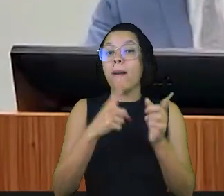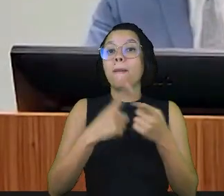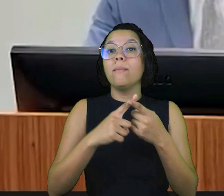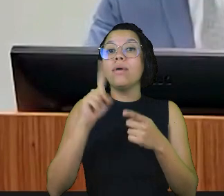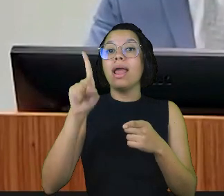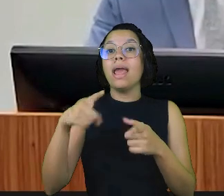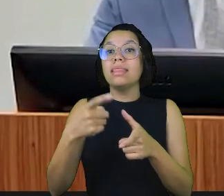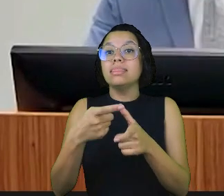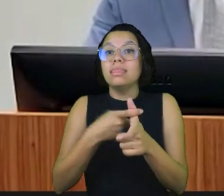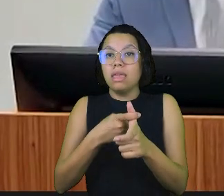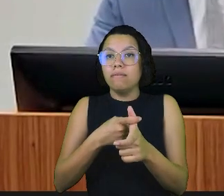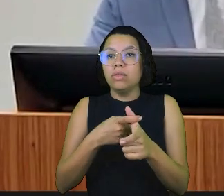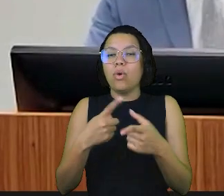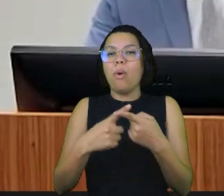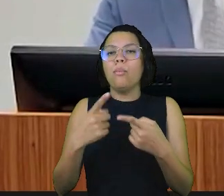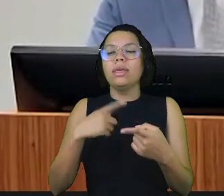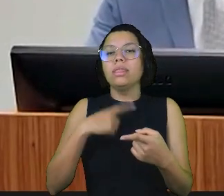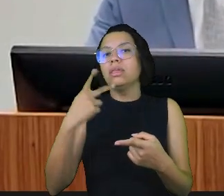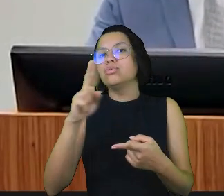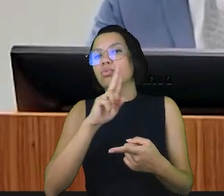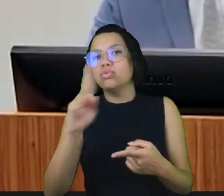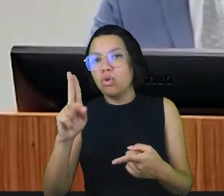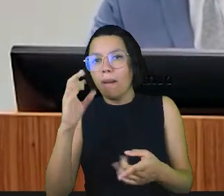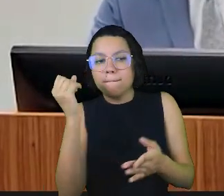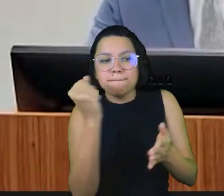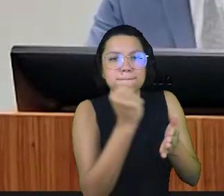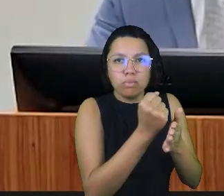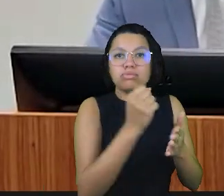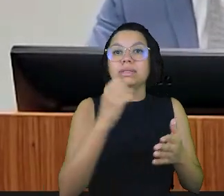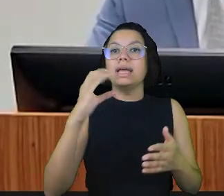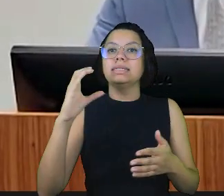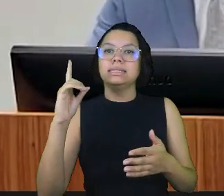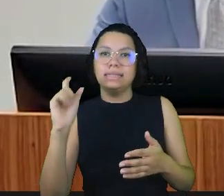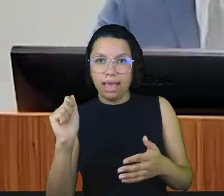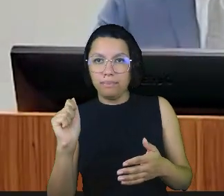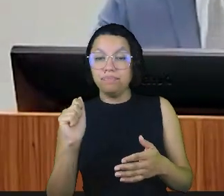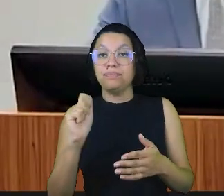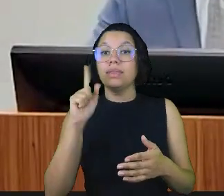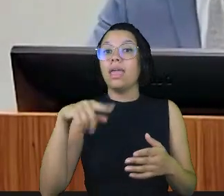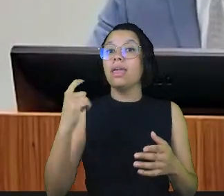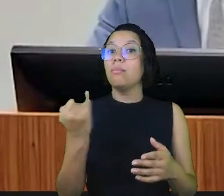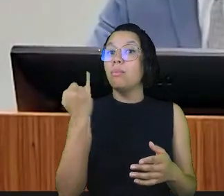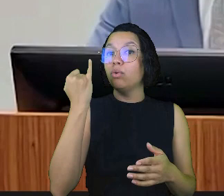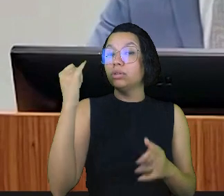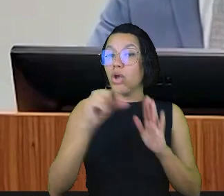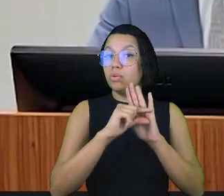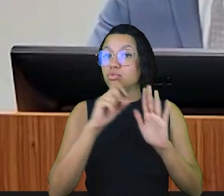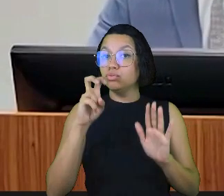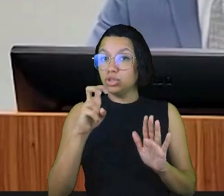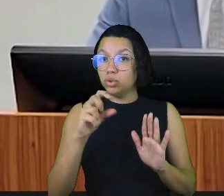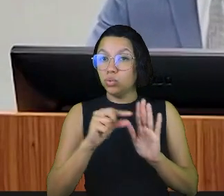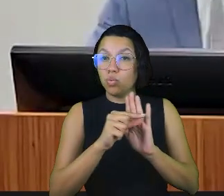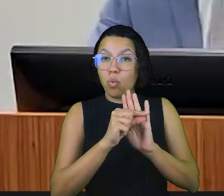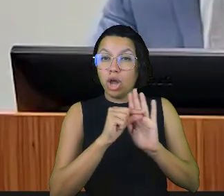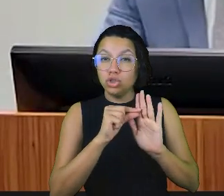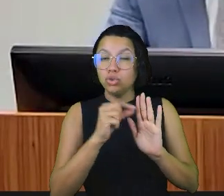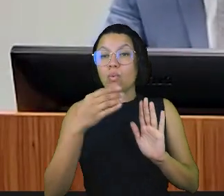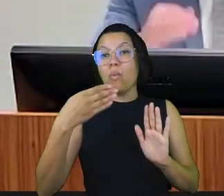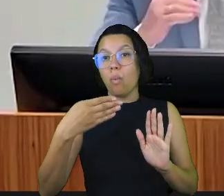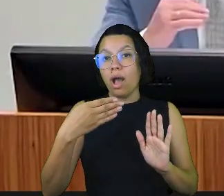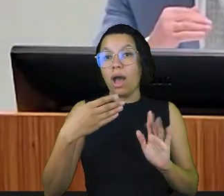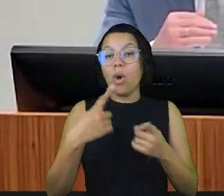ele é devedor, porque tem o seu nome gravado na CDA. É importante o inciso 5º do artigo 4º,